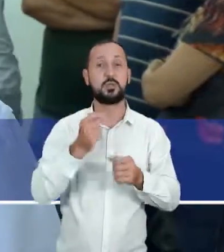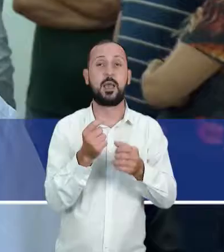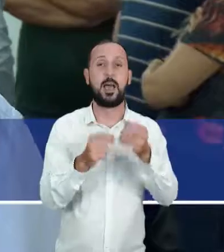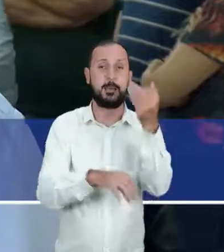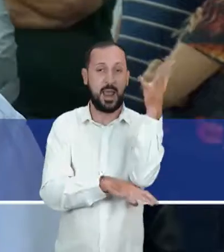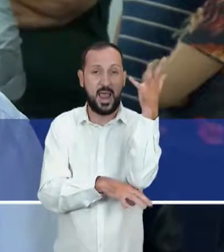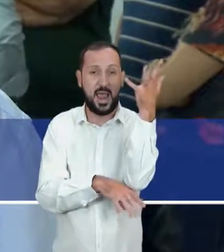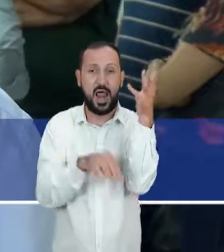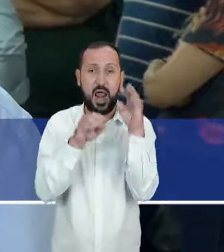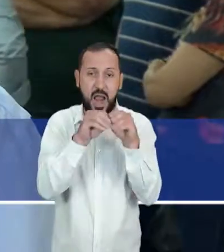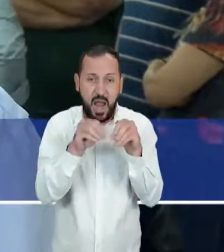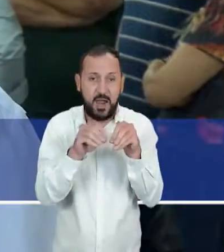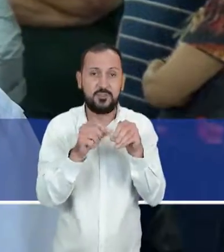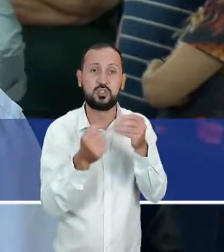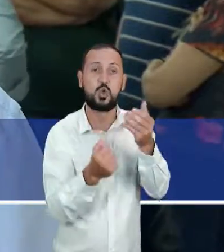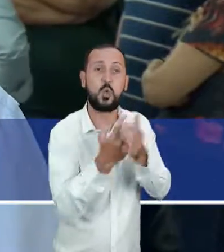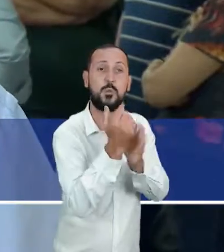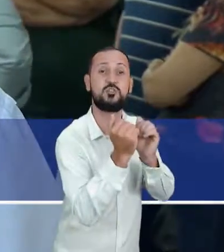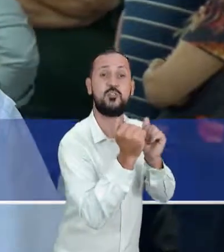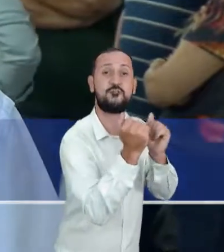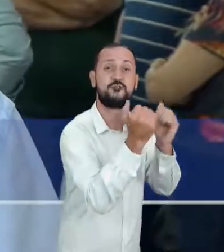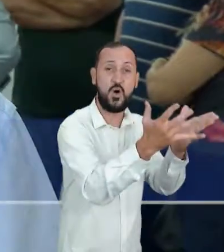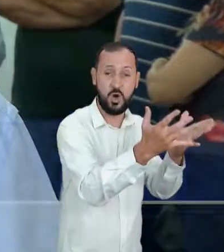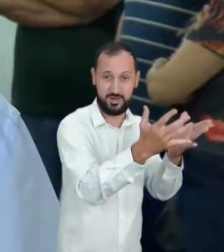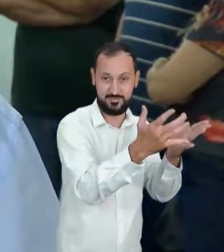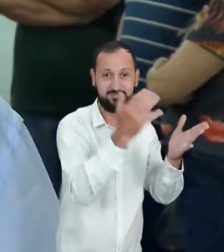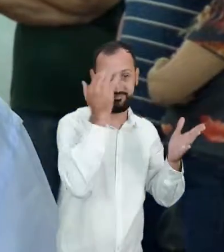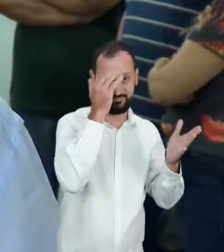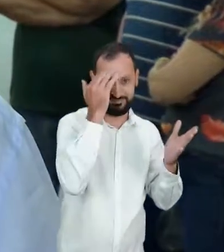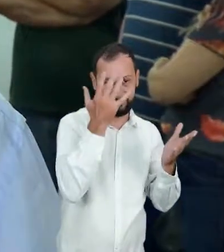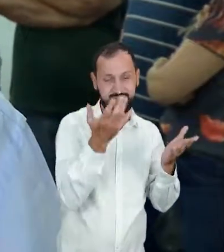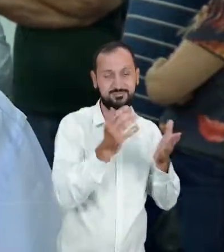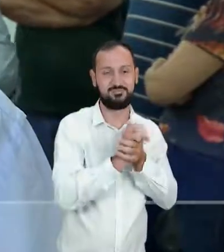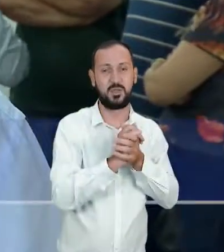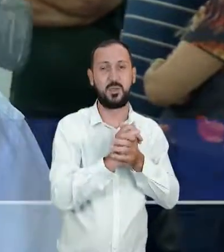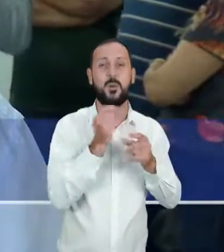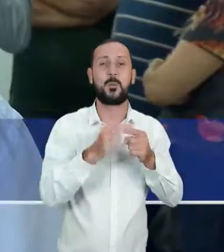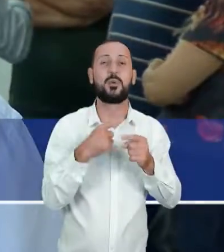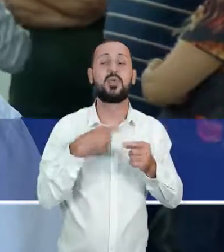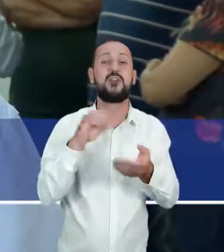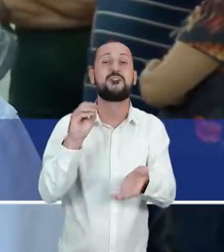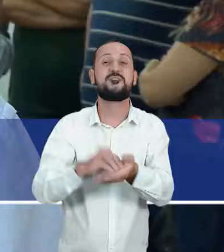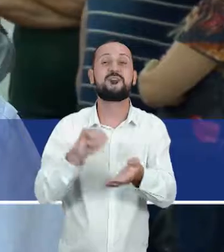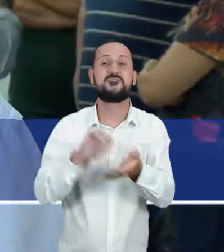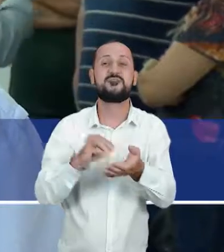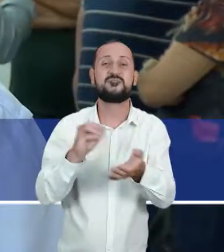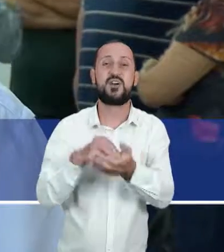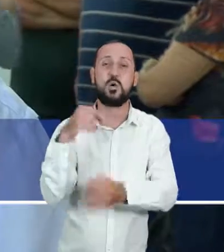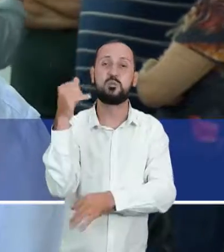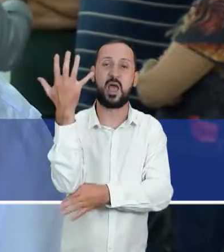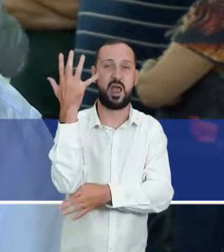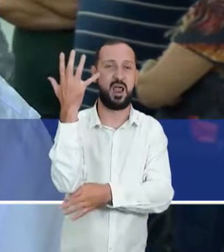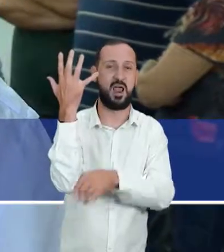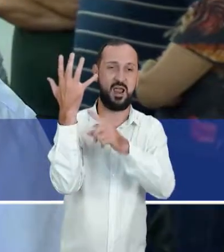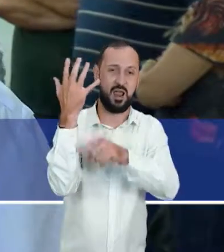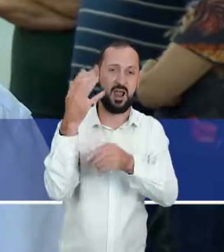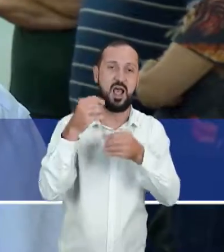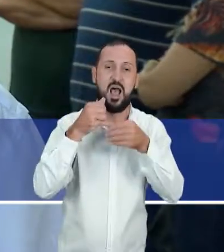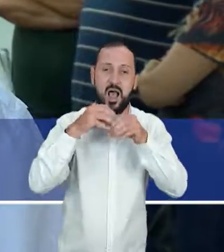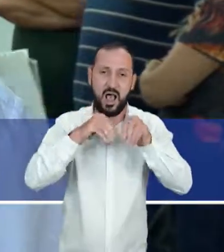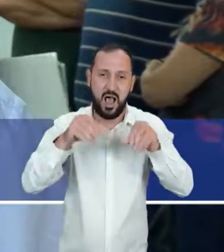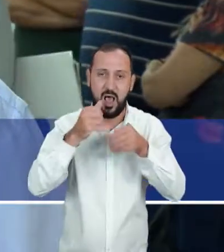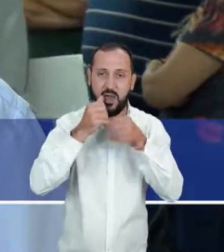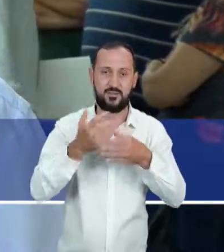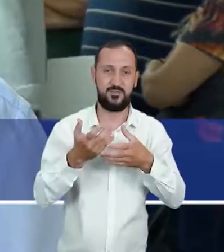somos importadores e não industrializadores, devido até a falta de matéria-prima aqui dentro do